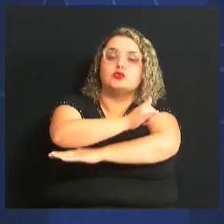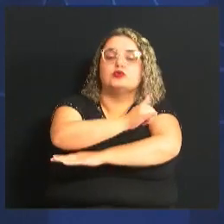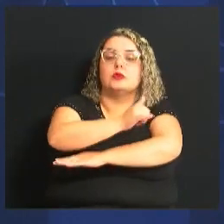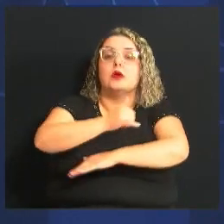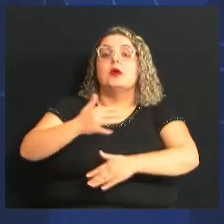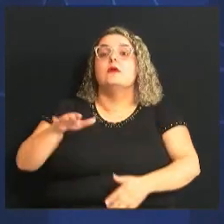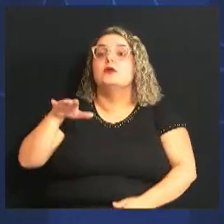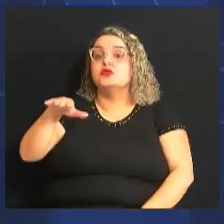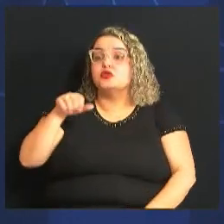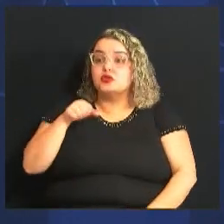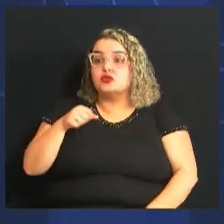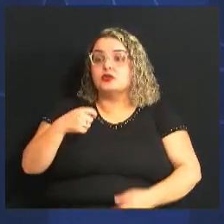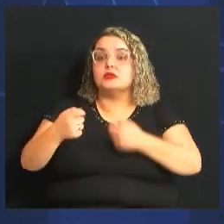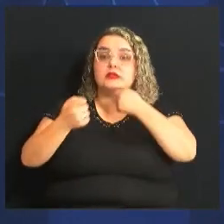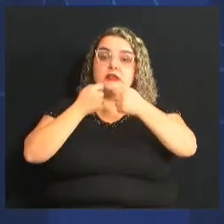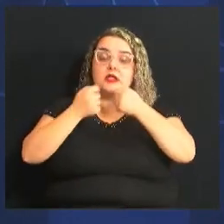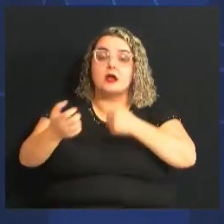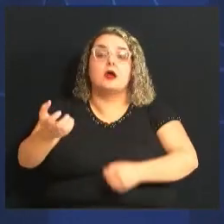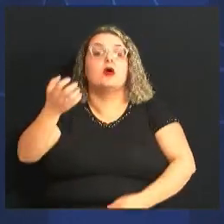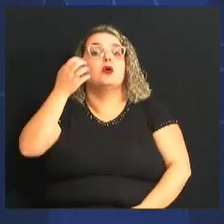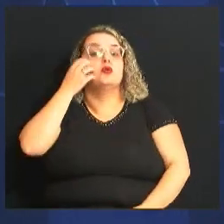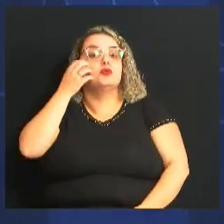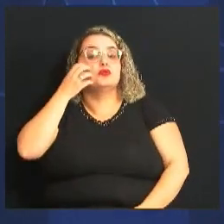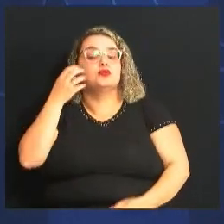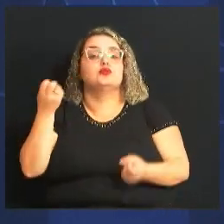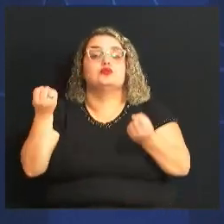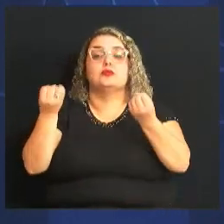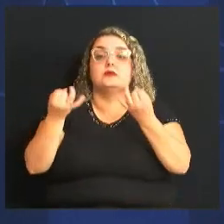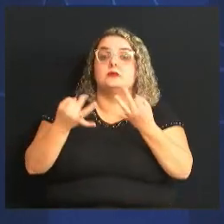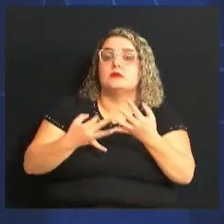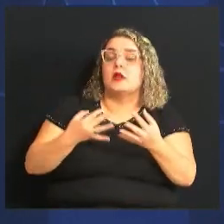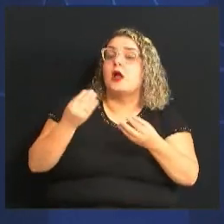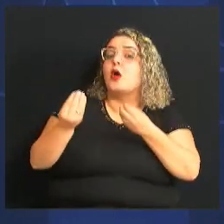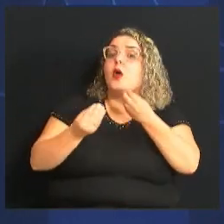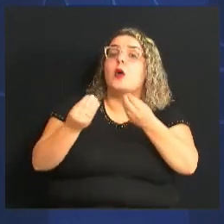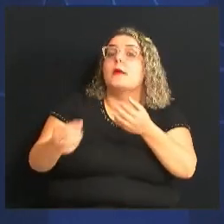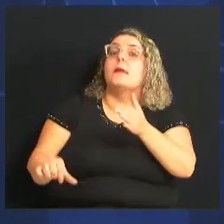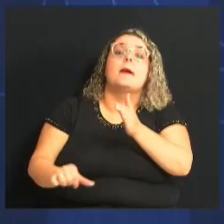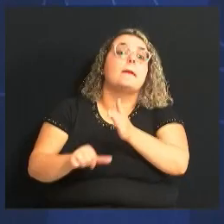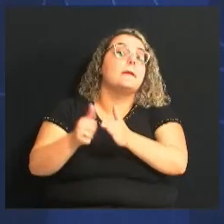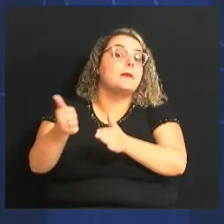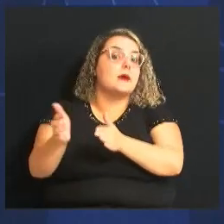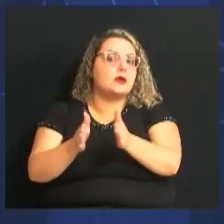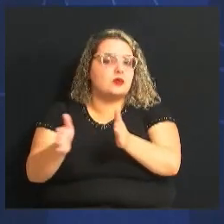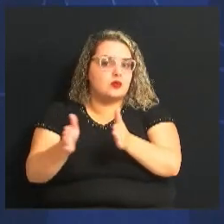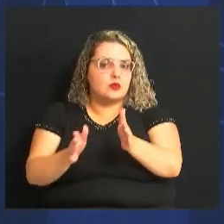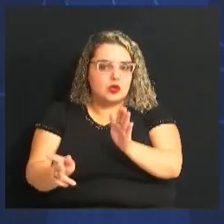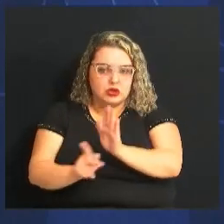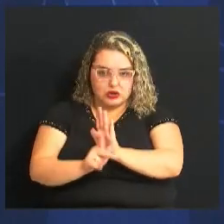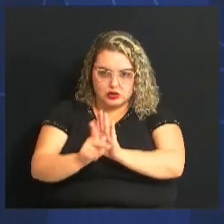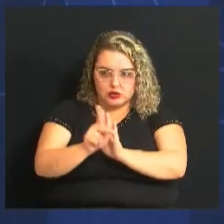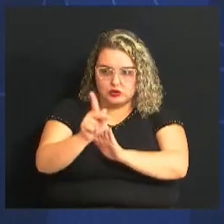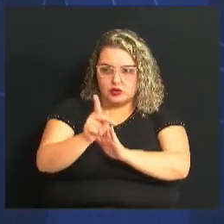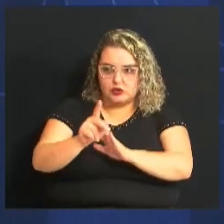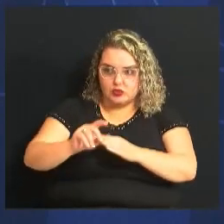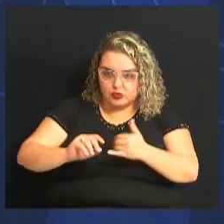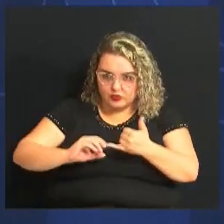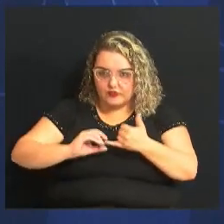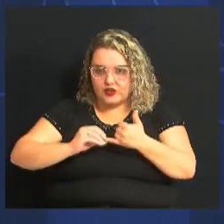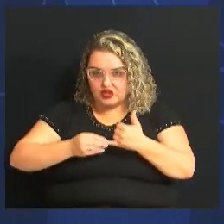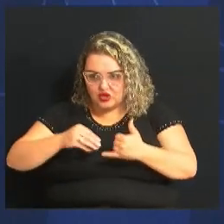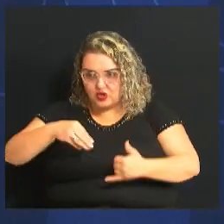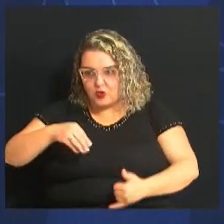vou acionar o repórter André Aranha, que vai nos contar sobre a primeira edição do projeto Feijão Letrado.